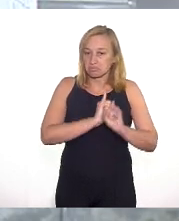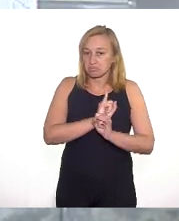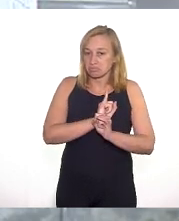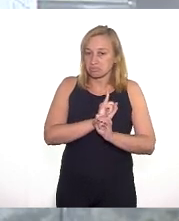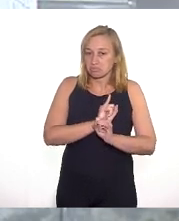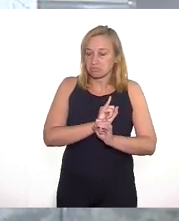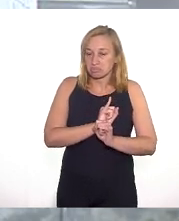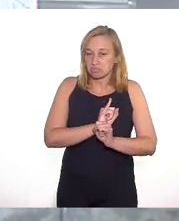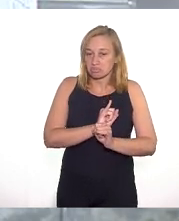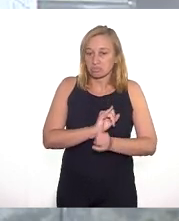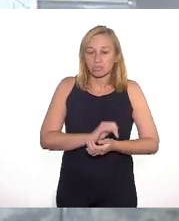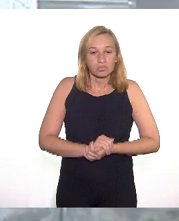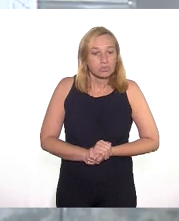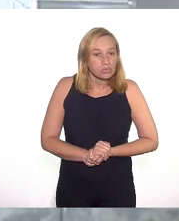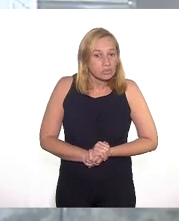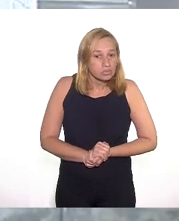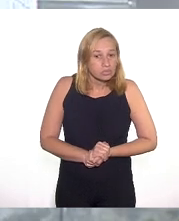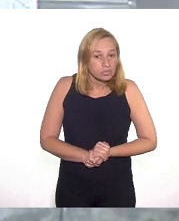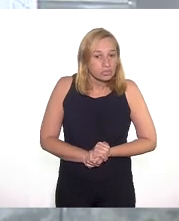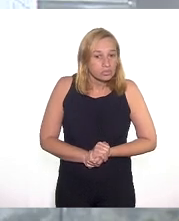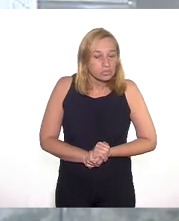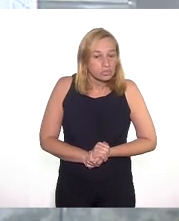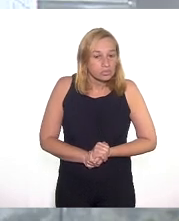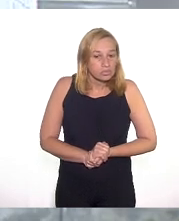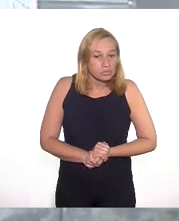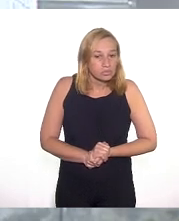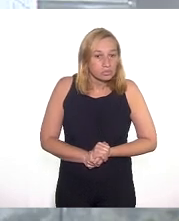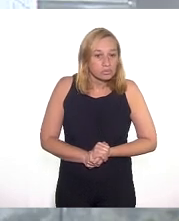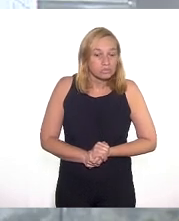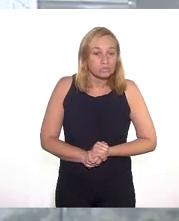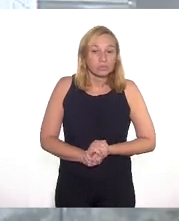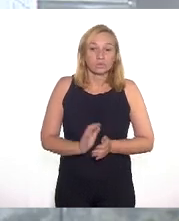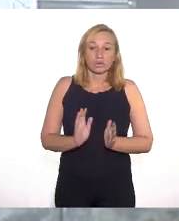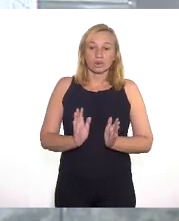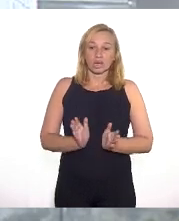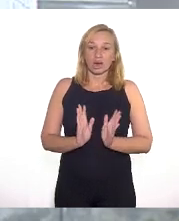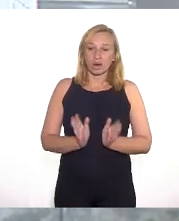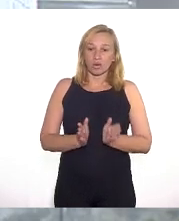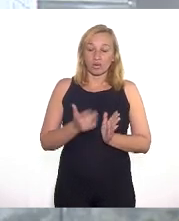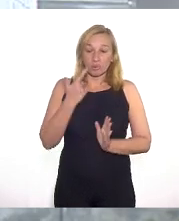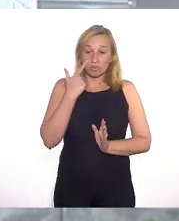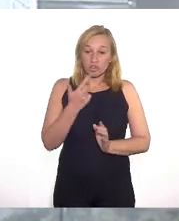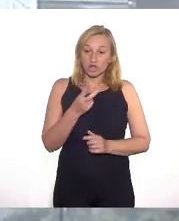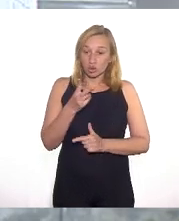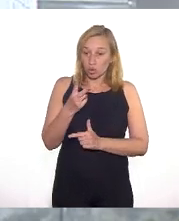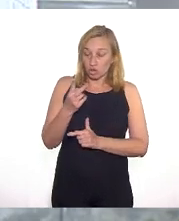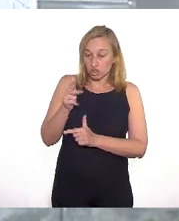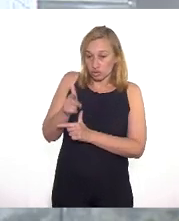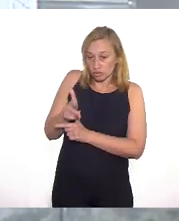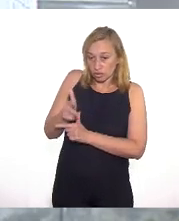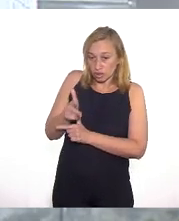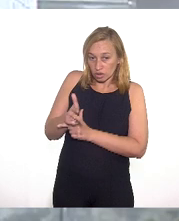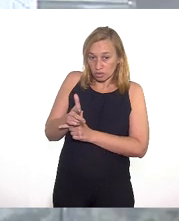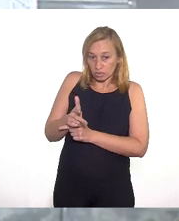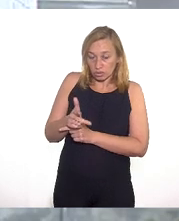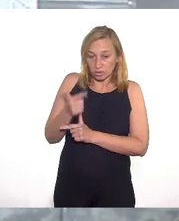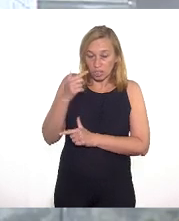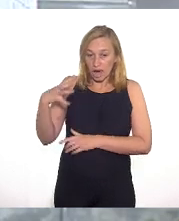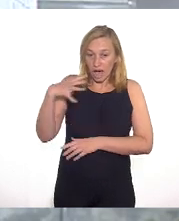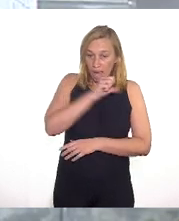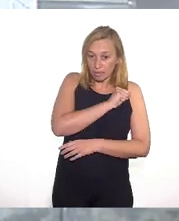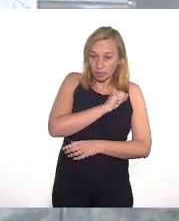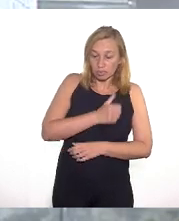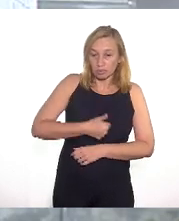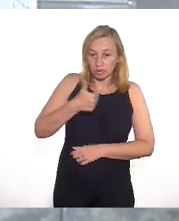então, vamos ver dois vídeos rapidinhos para encerrar essa parte. Primeiro do Super.